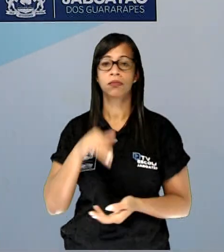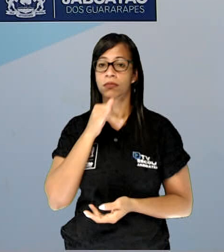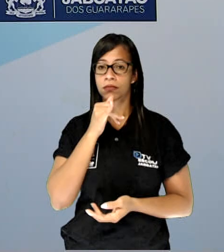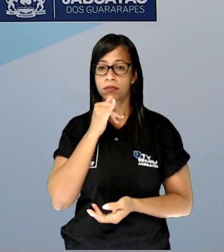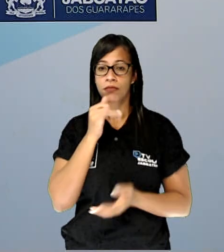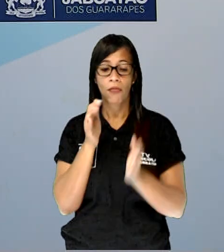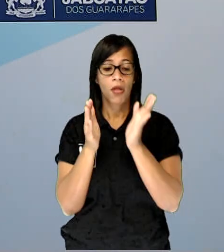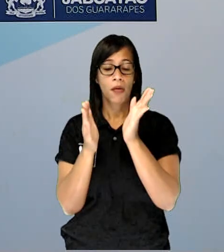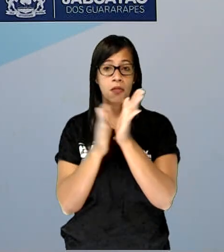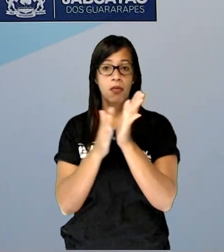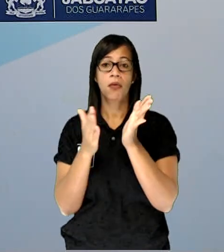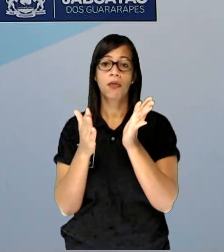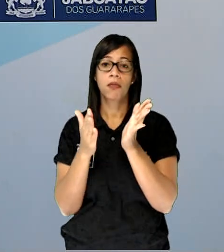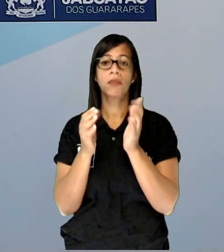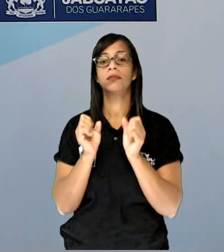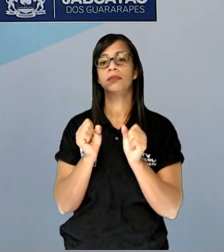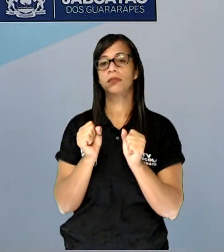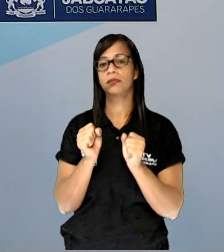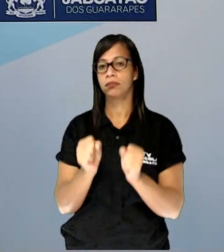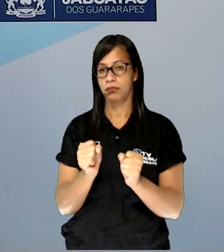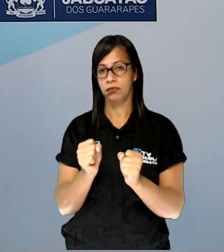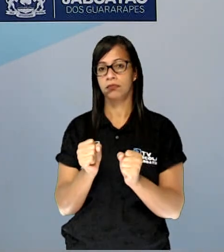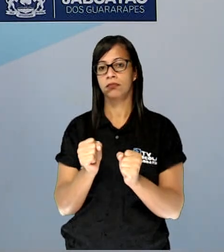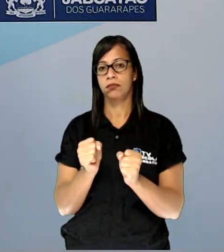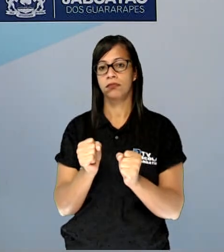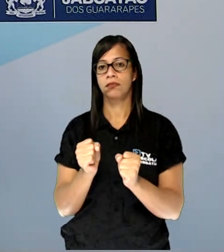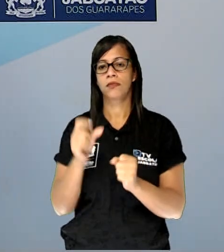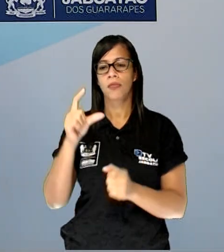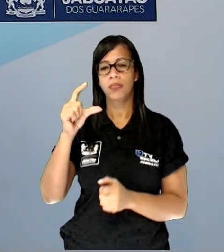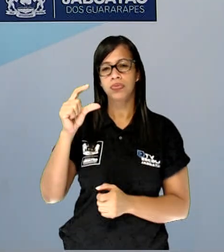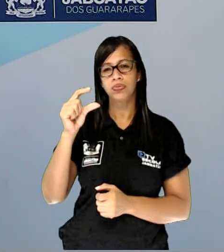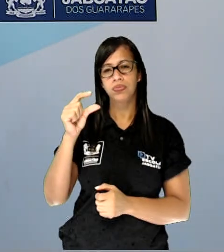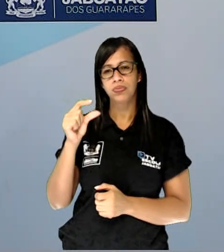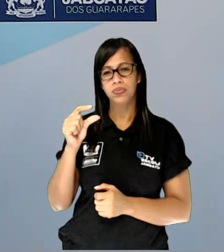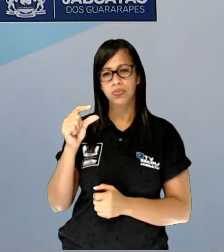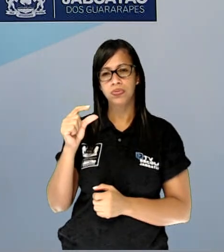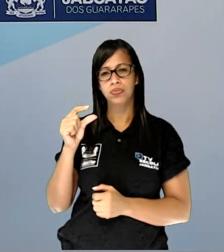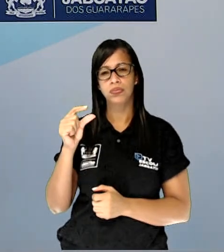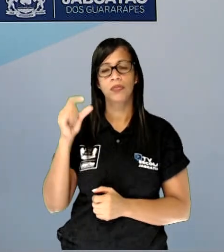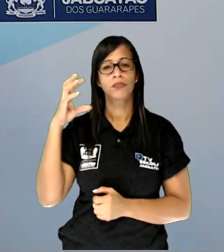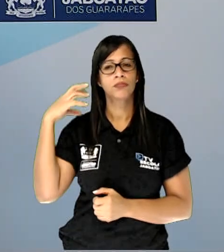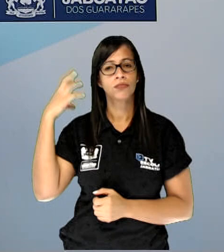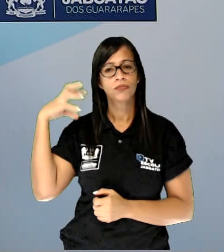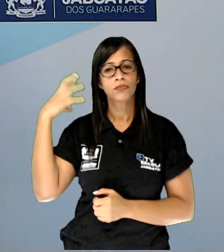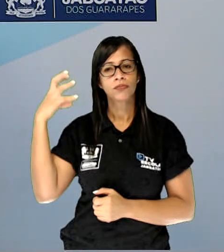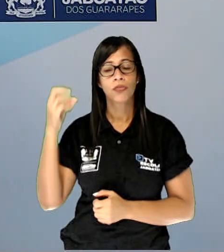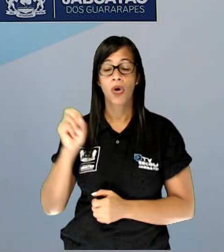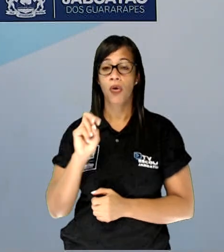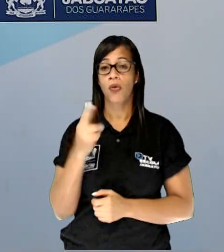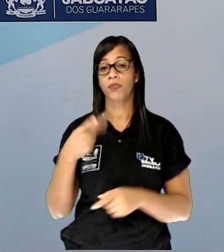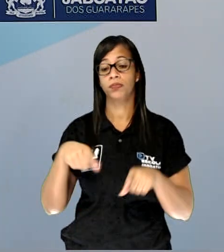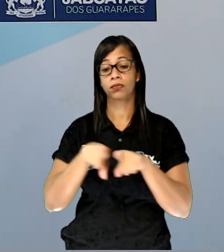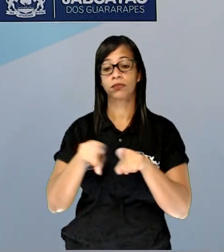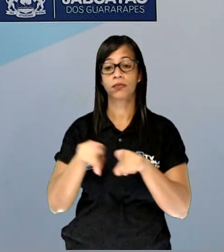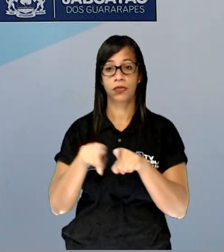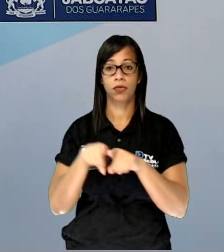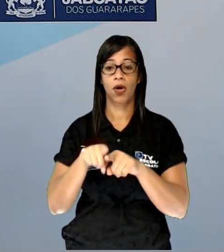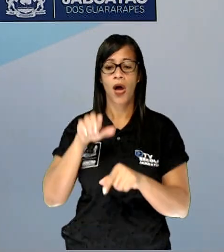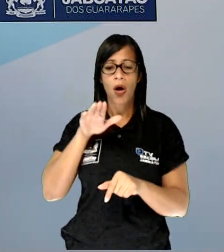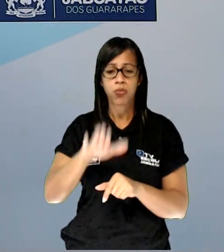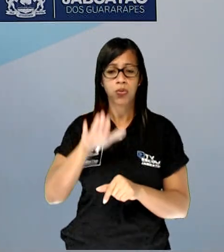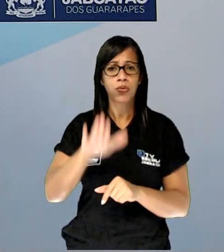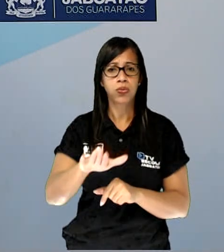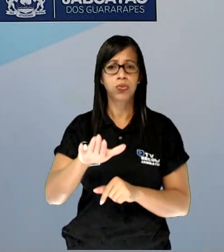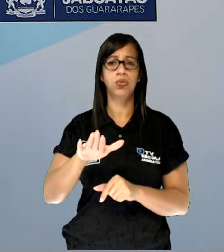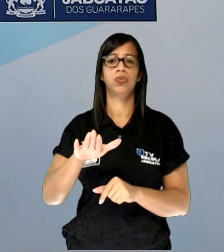palma, pode ser um tempo curto, como também pode ser o som de uma buzina, um